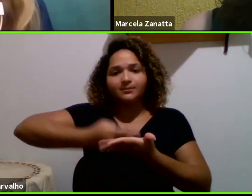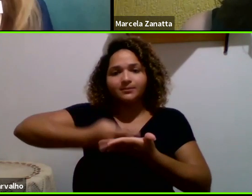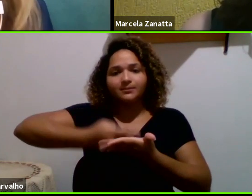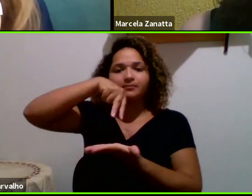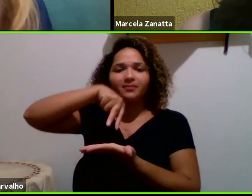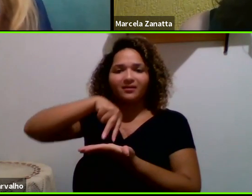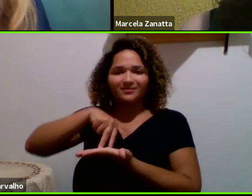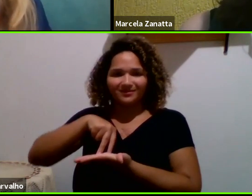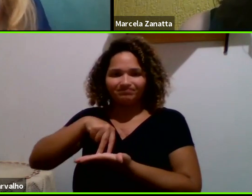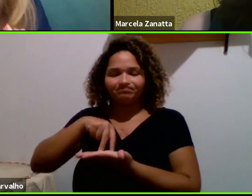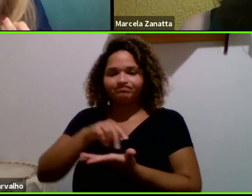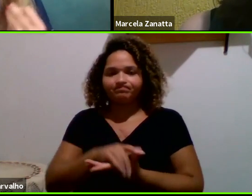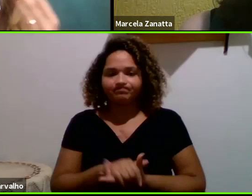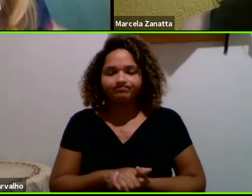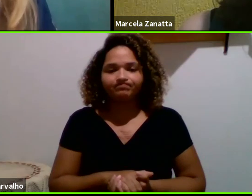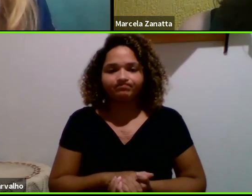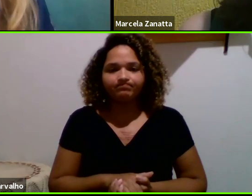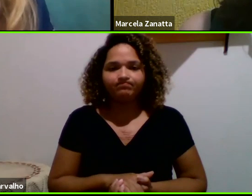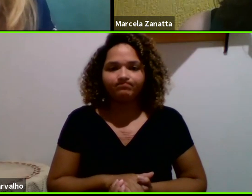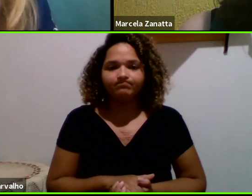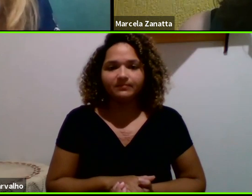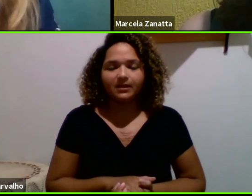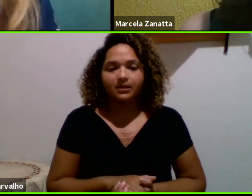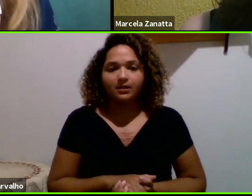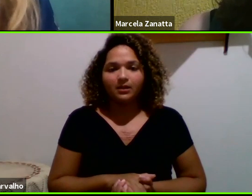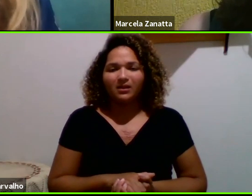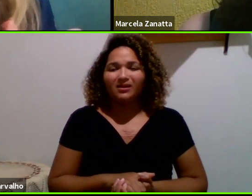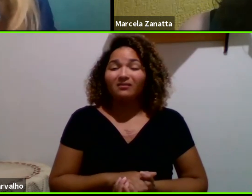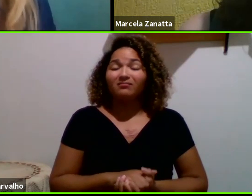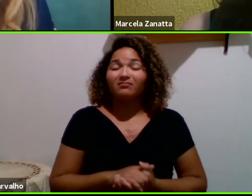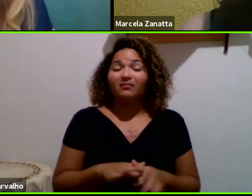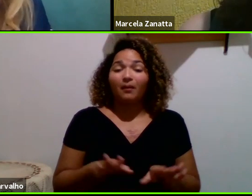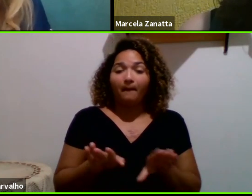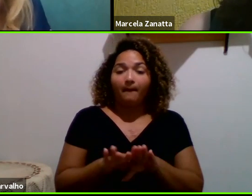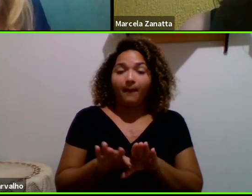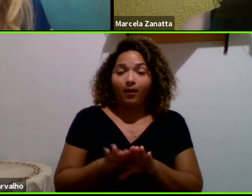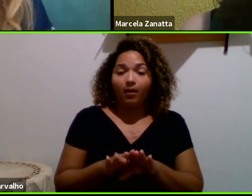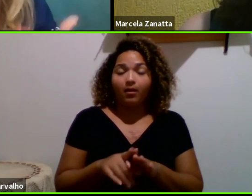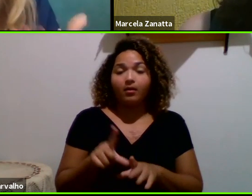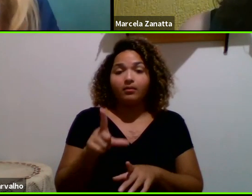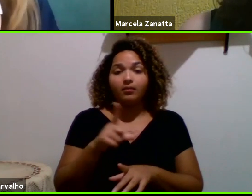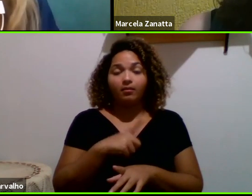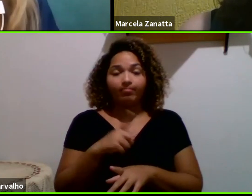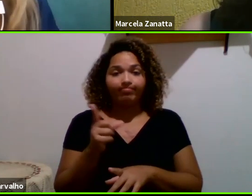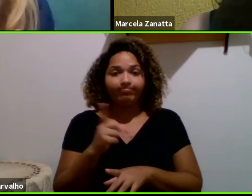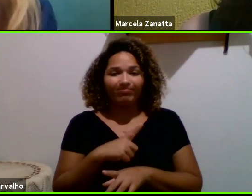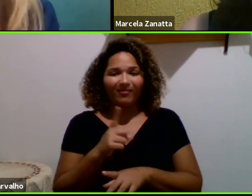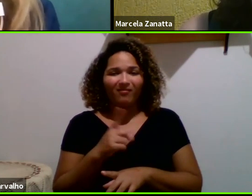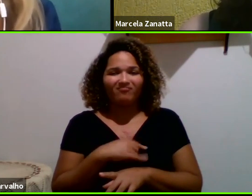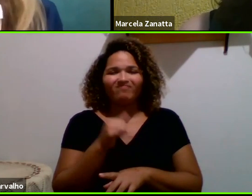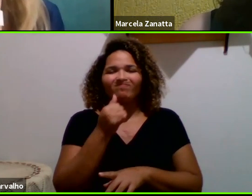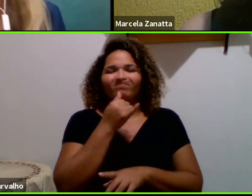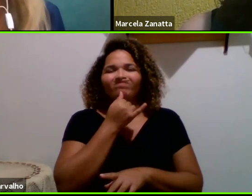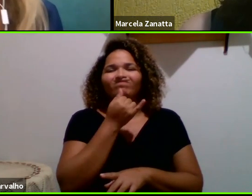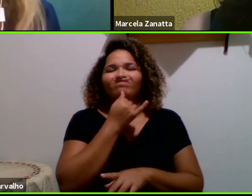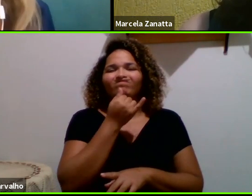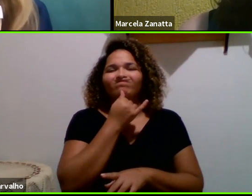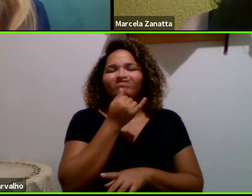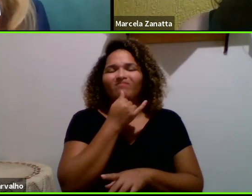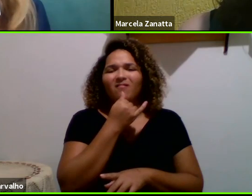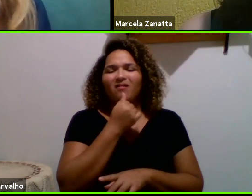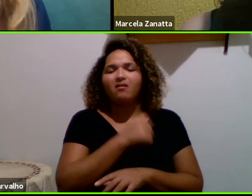que retratam um aspecto muito negativo da performance do Brasil quanto ao nascimento, foi o índice